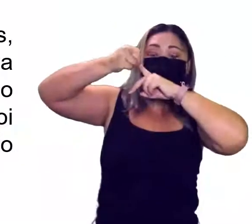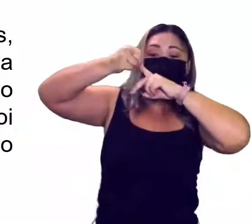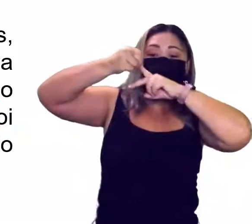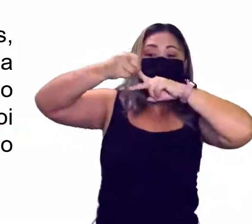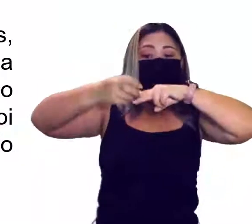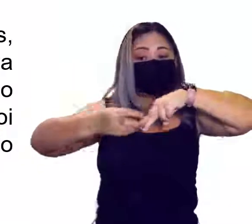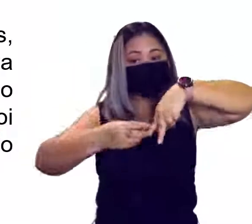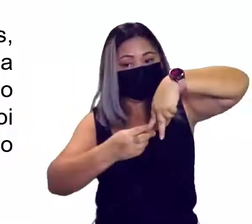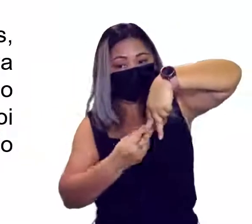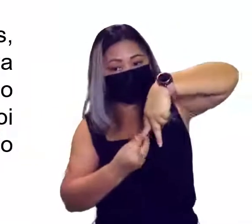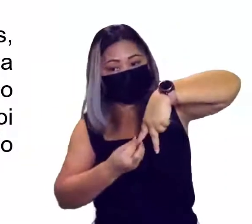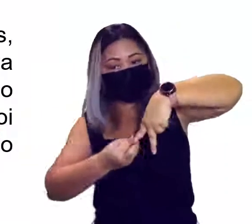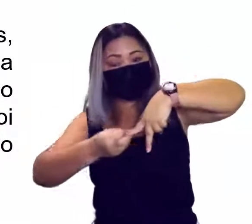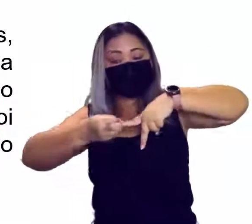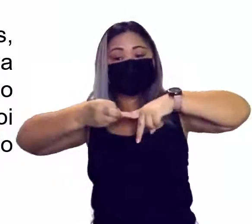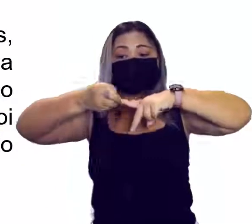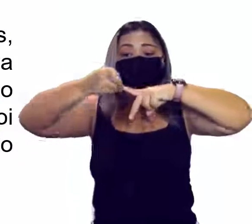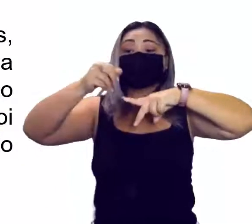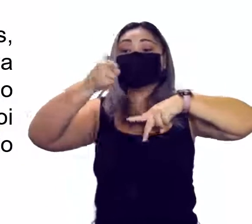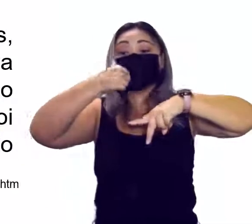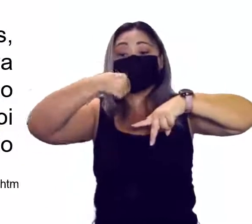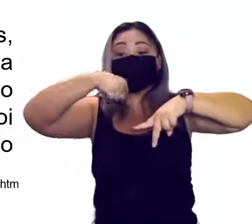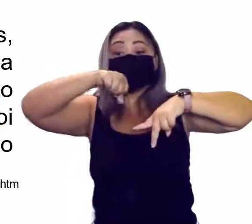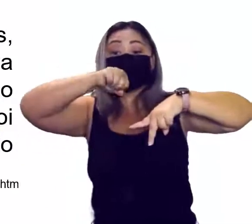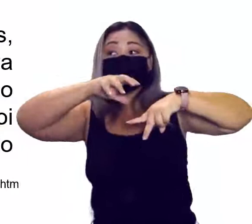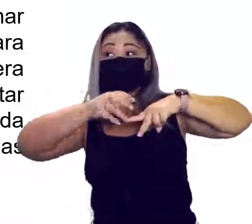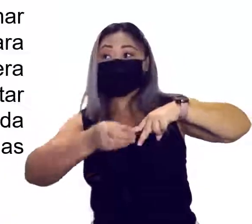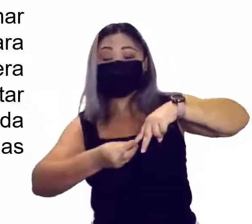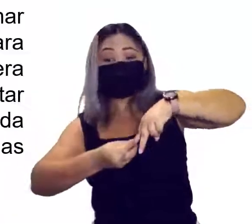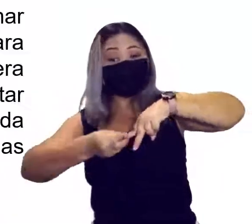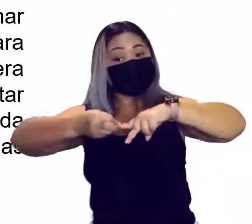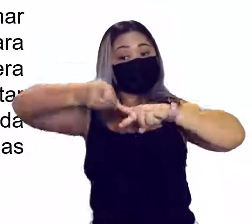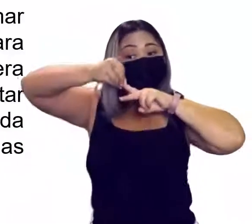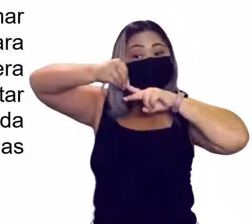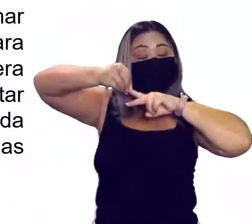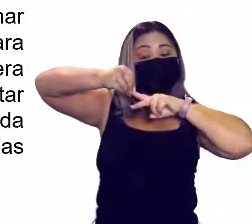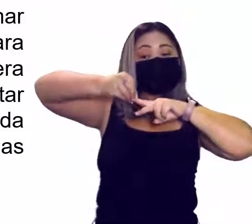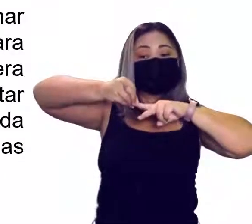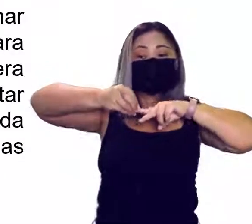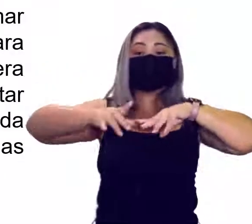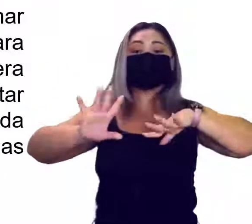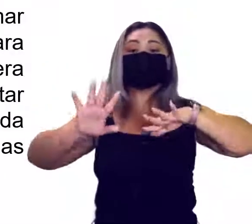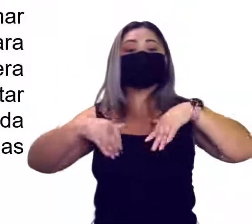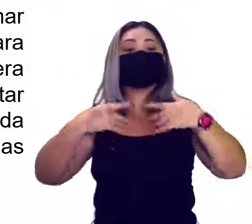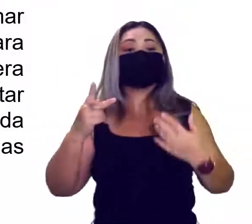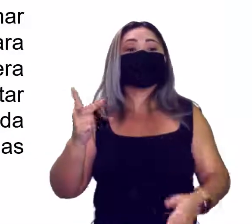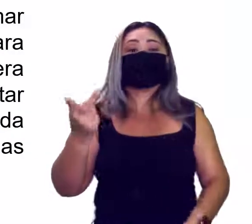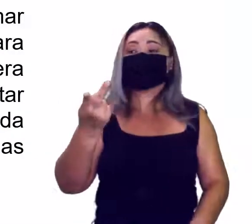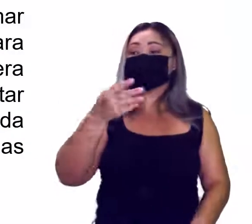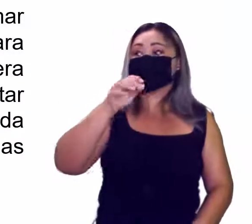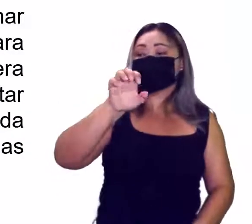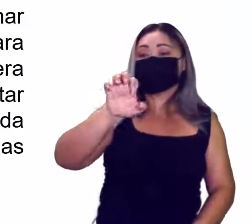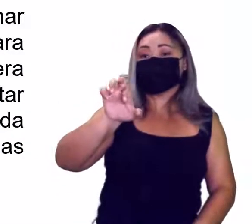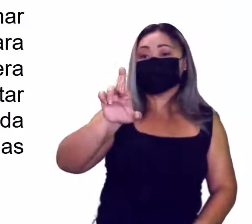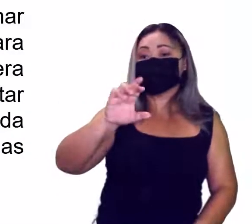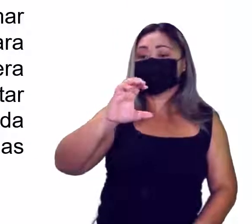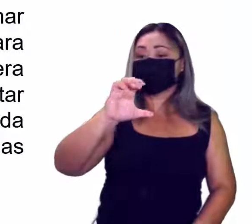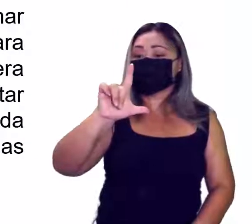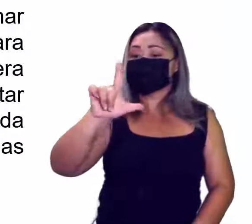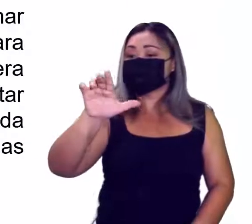por esta parte do corpo. Próximo. Agora o Hércules, né? Esse é o nosso